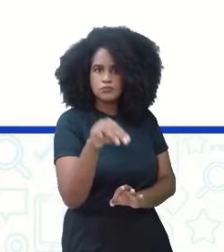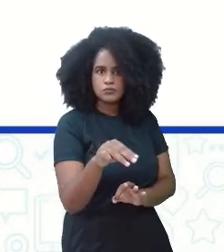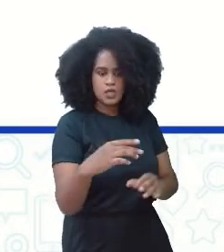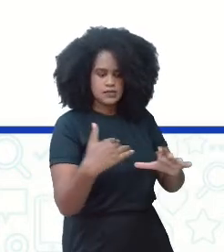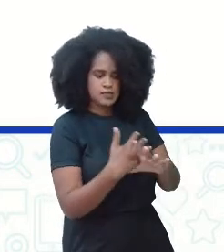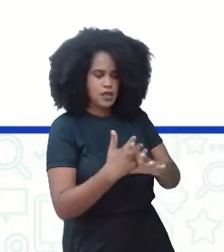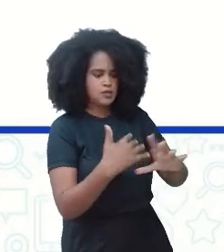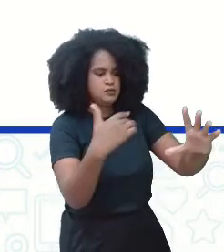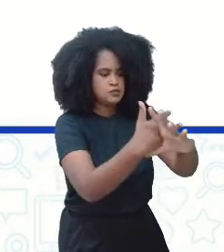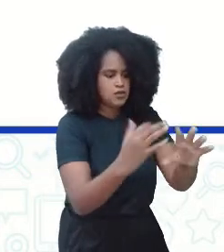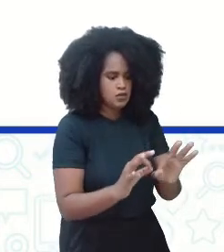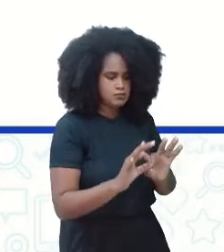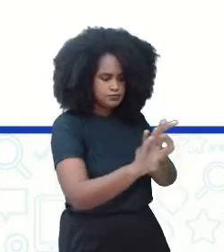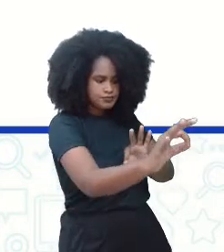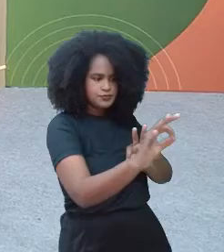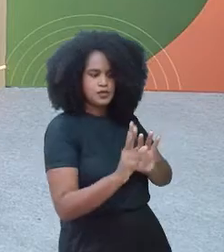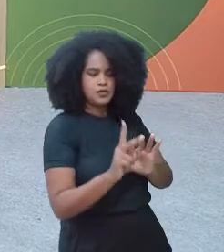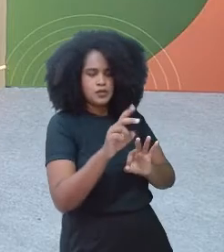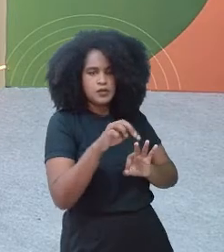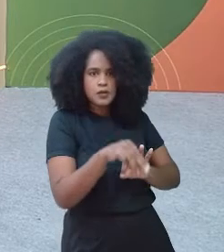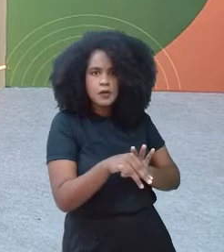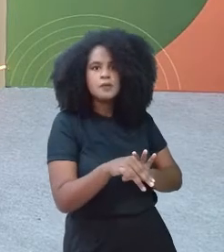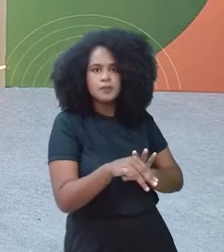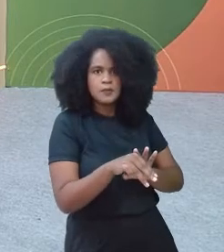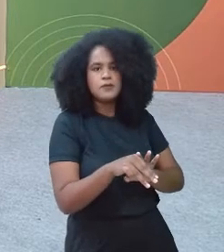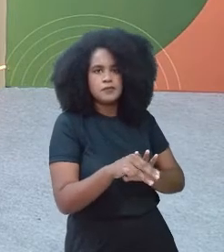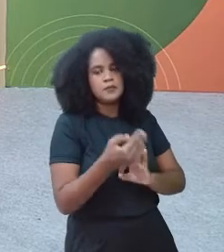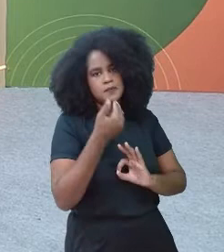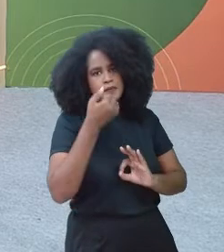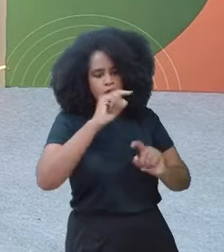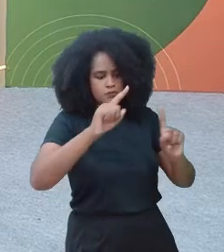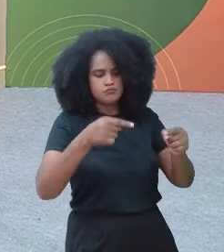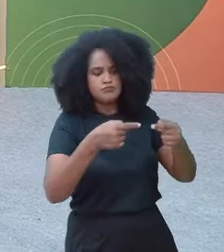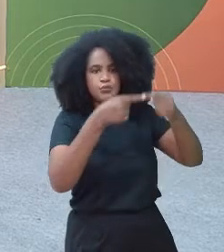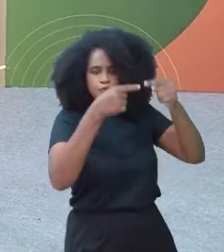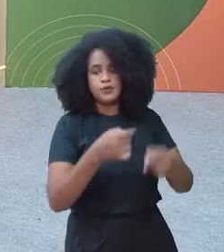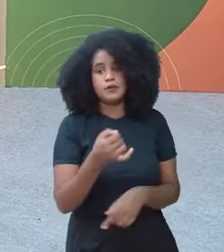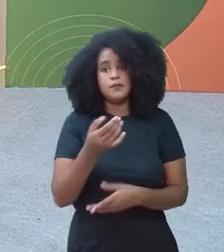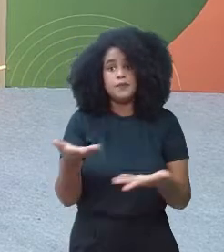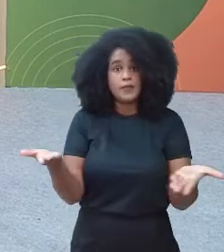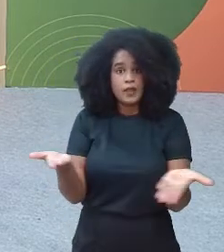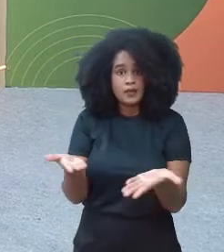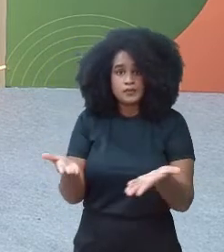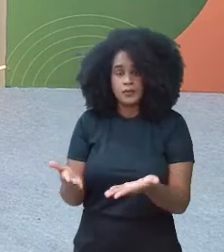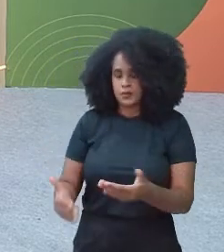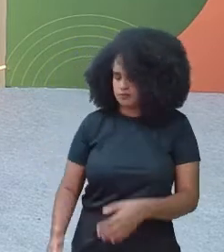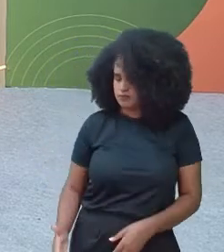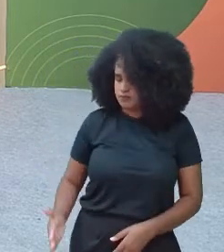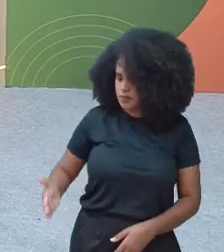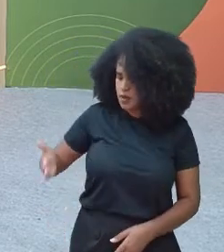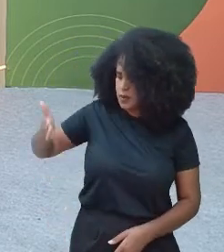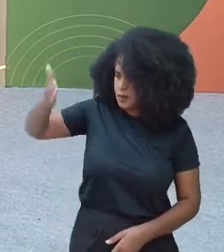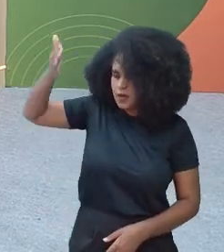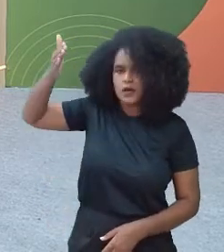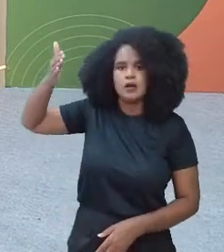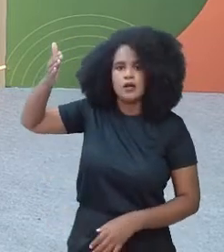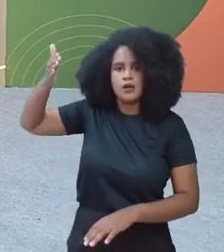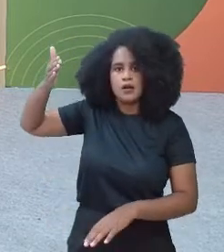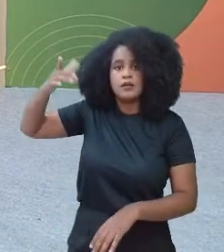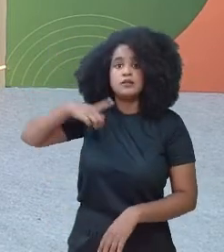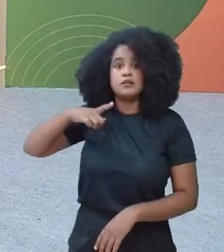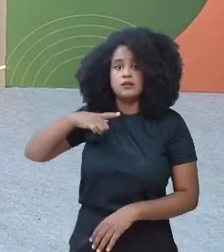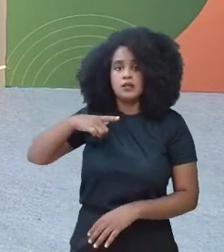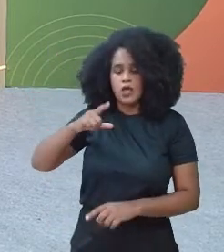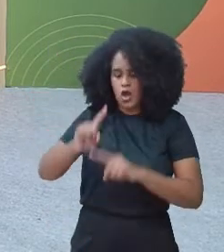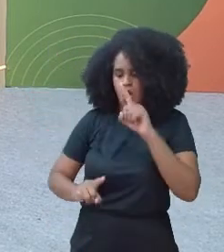as cidades vai ser através da quilometragem, né? Se a gente está medindo, por exemplo, uma parede, aqui eu coloquei uma menininha usando uma